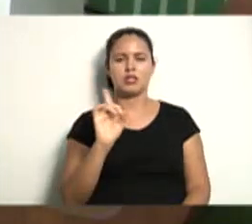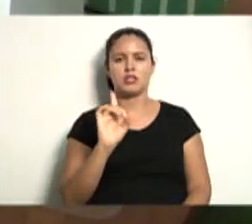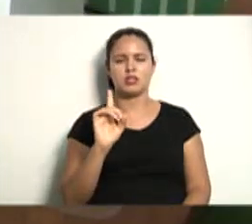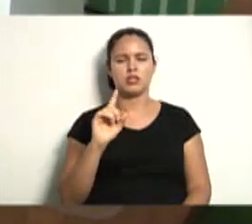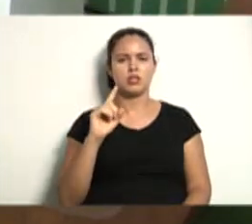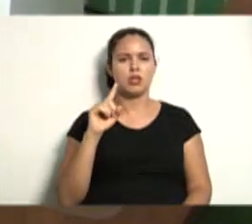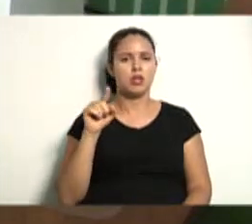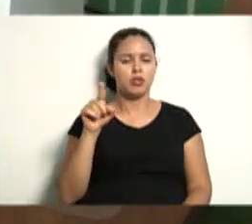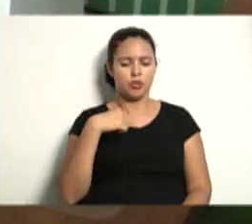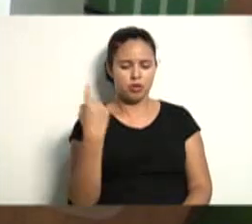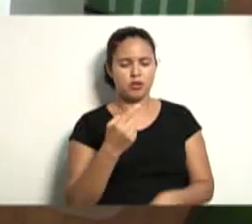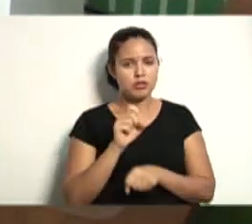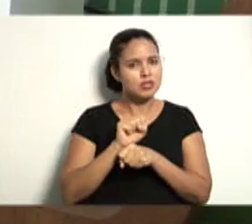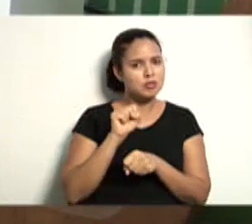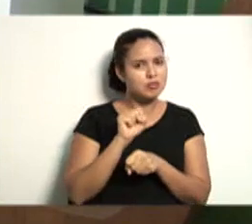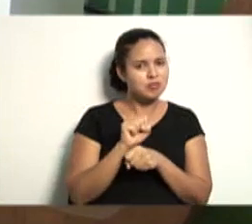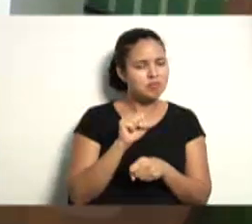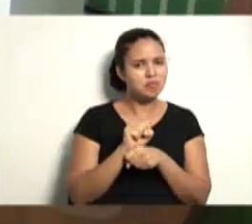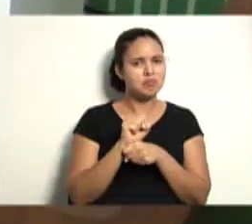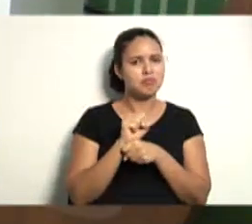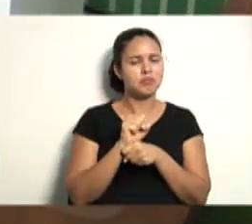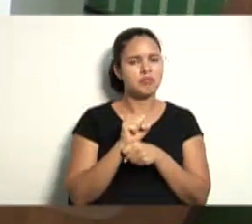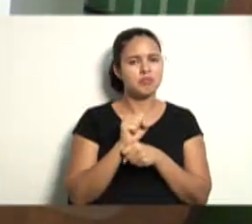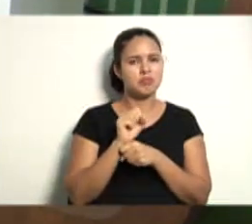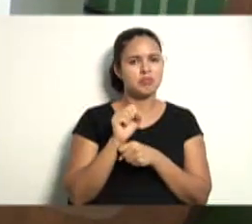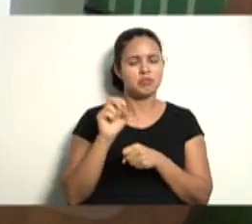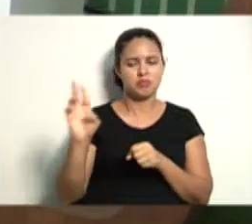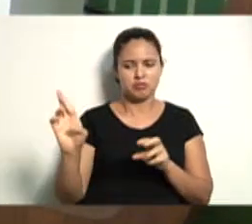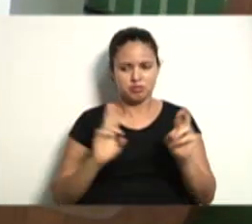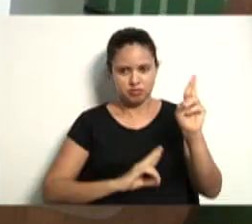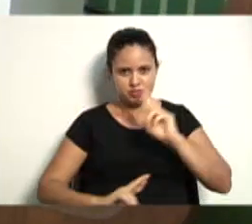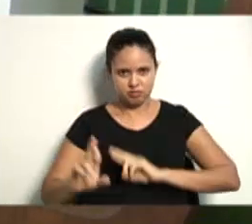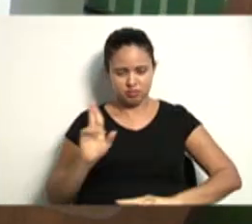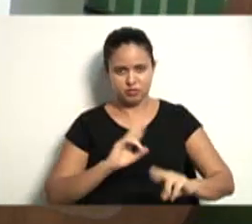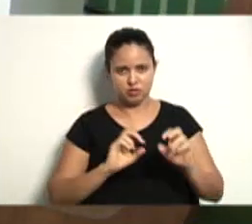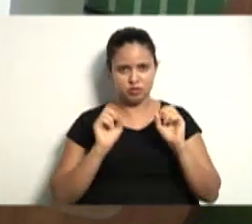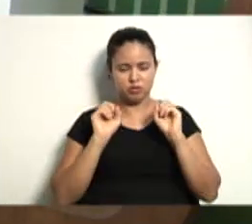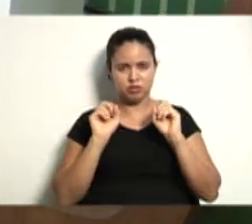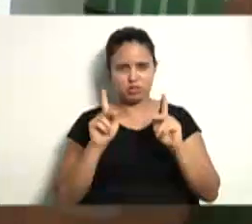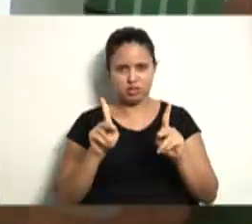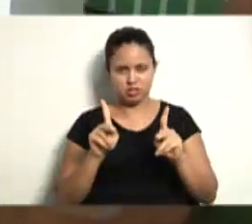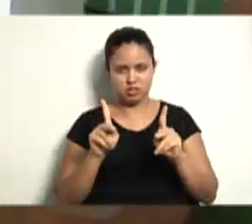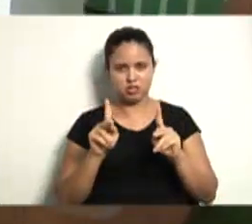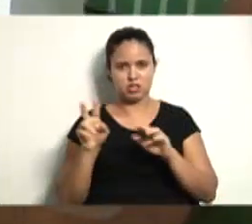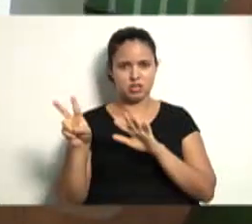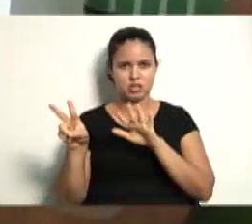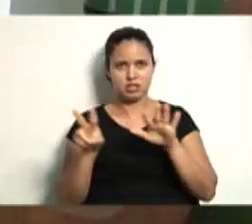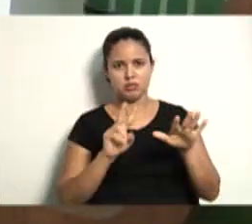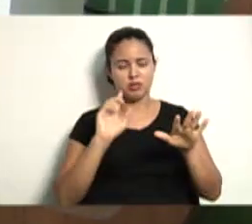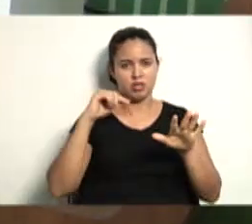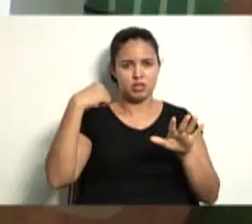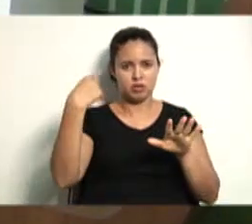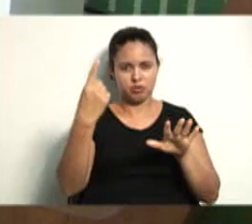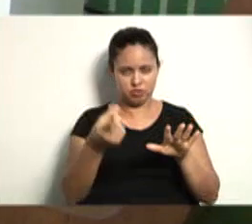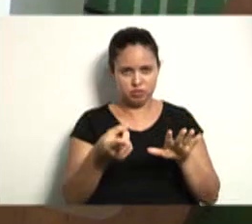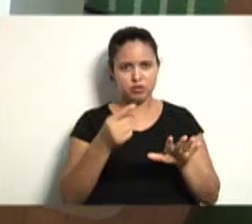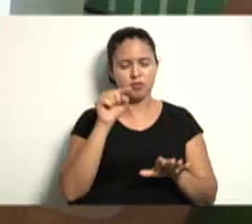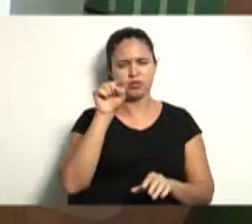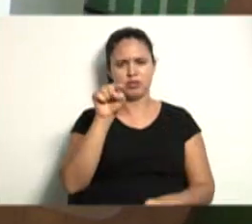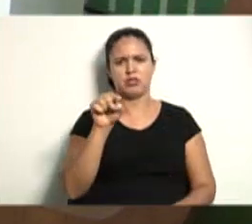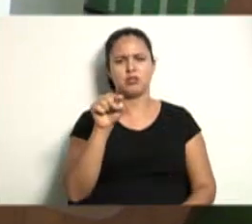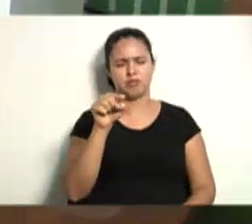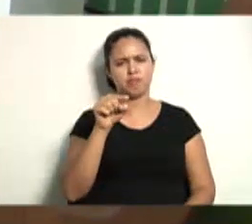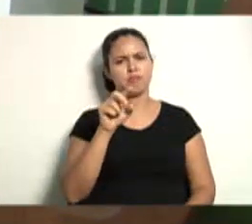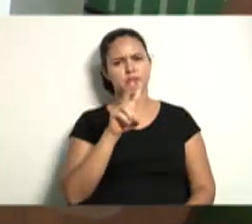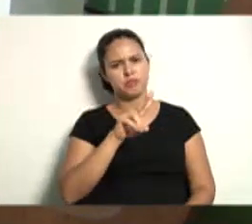para termos retorno dessas atividades. Na próxima aula, você